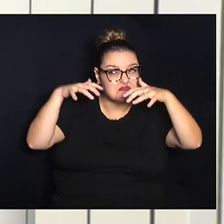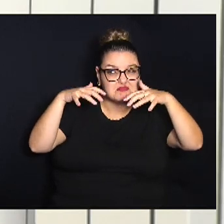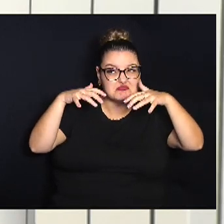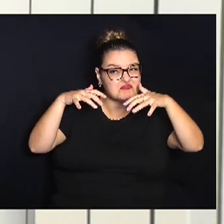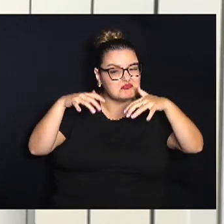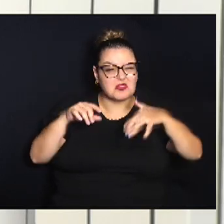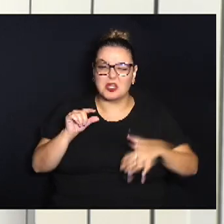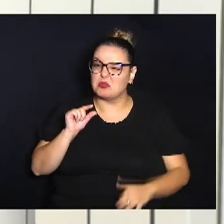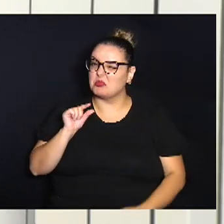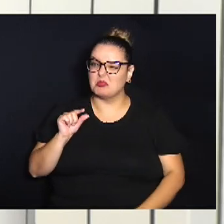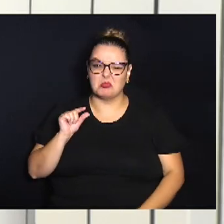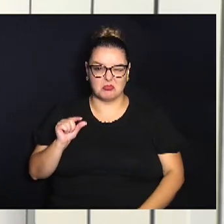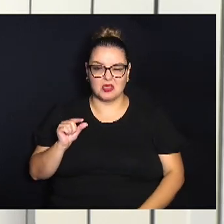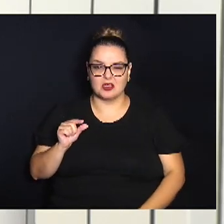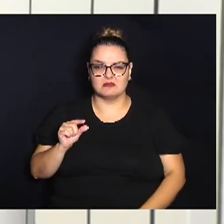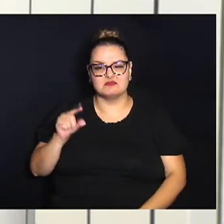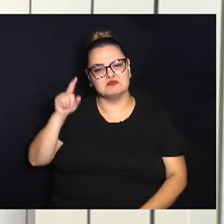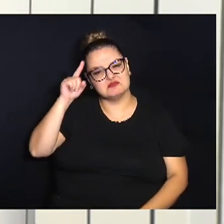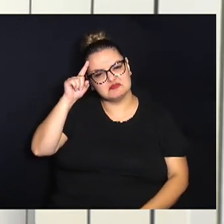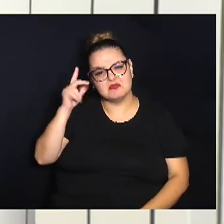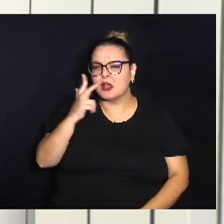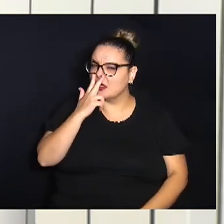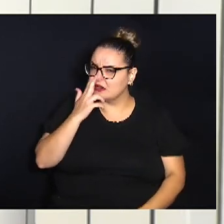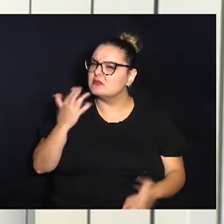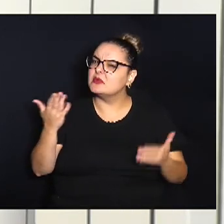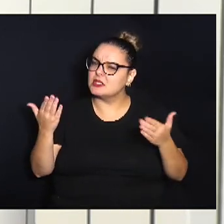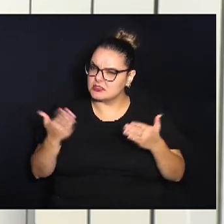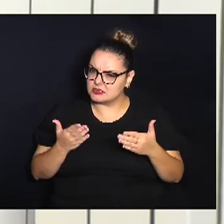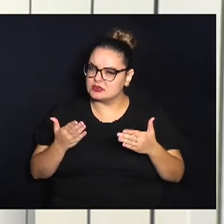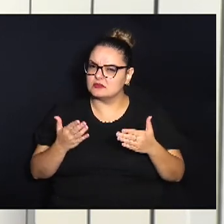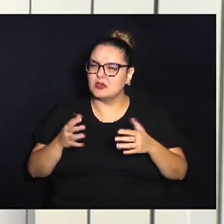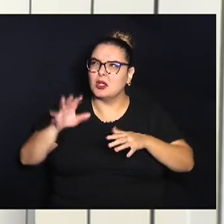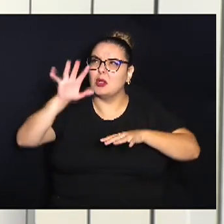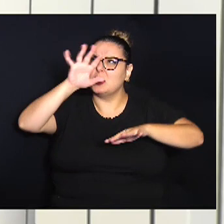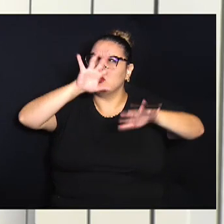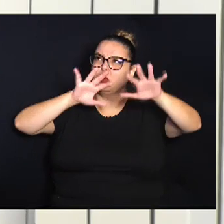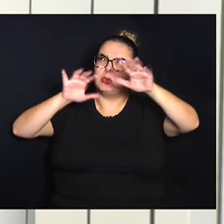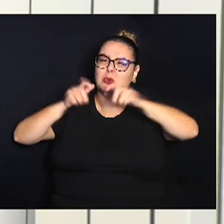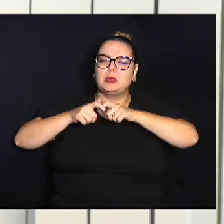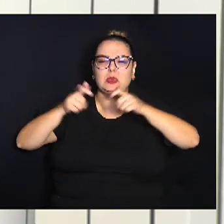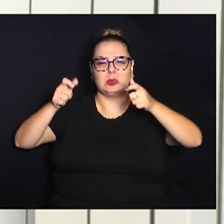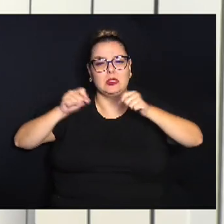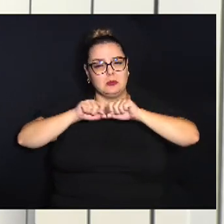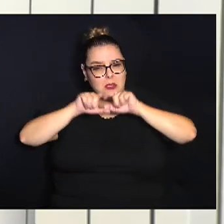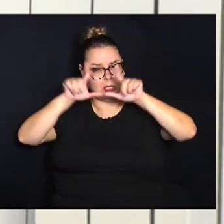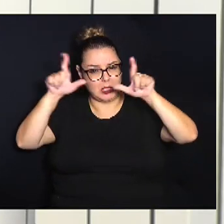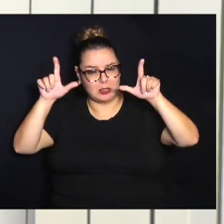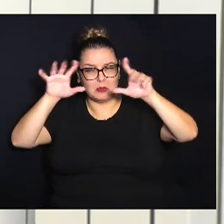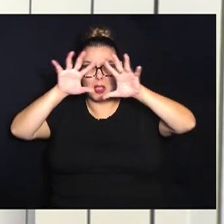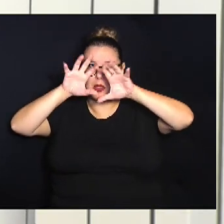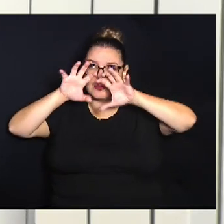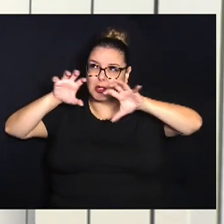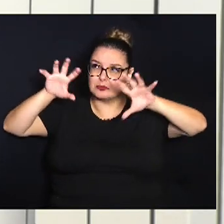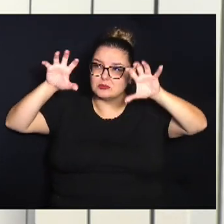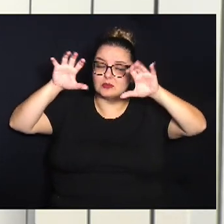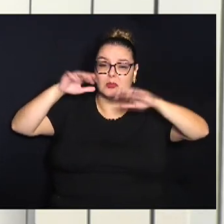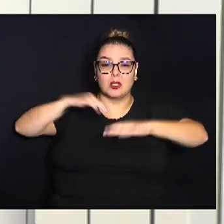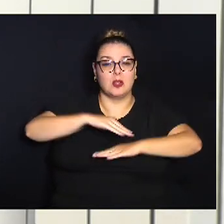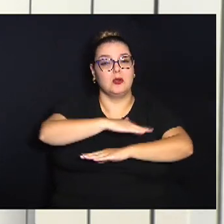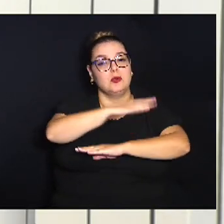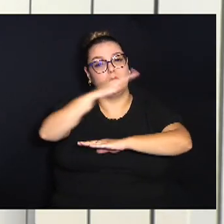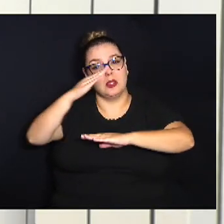em grande intensidade, um dia parecido com hoje, né? Nebulosidade em alta, amanheceu nublado, ao longo do dia o